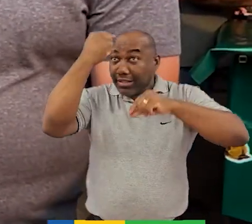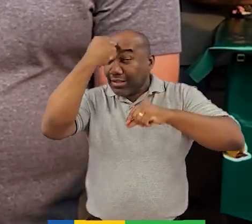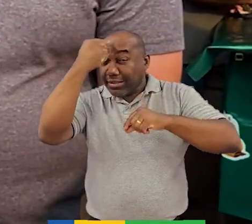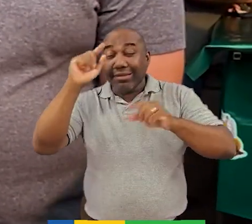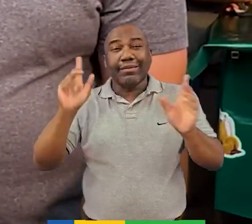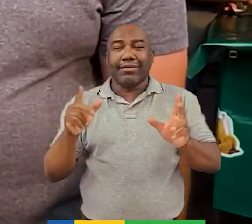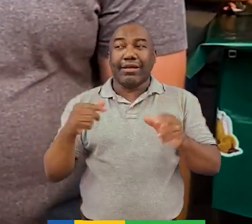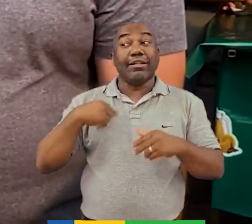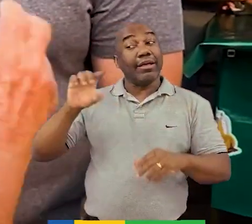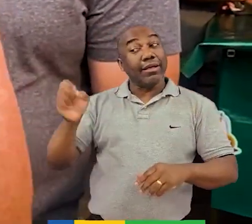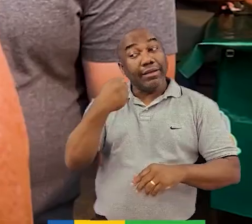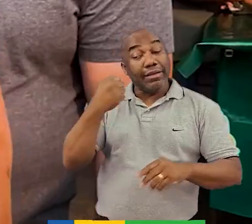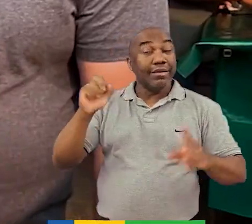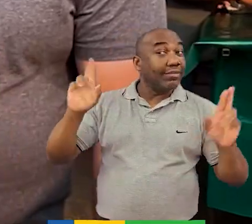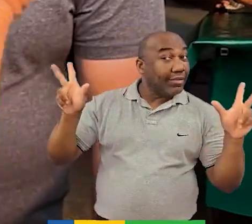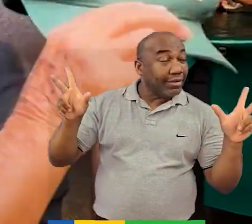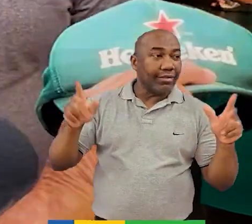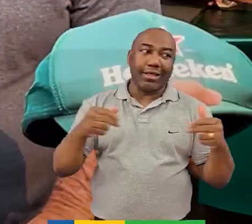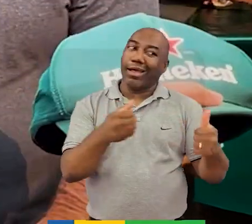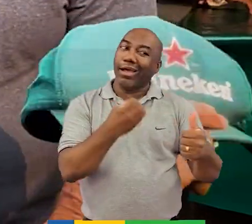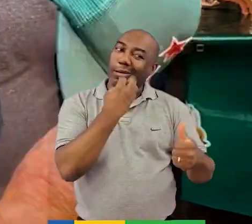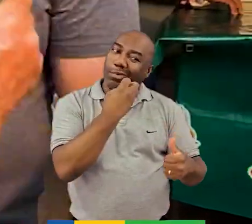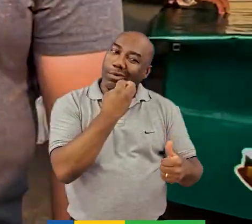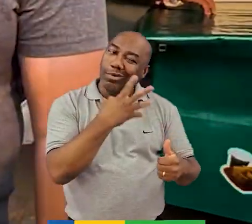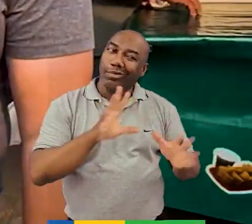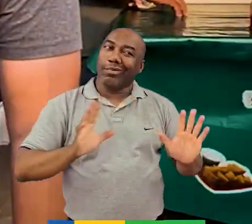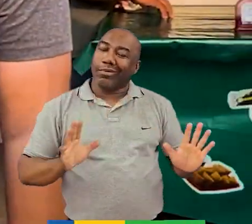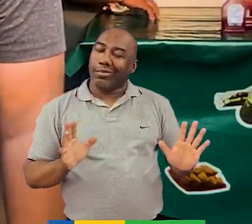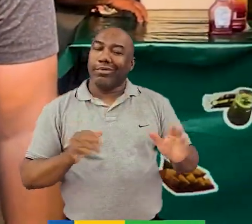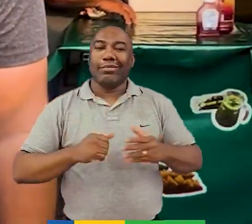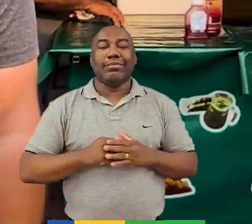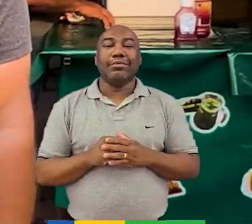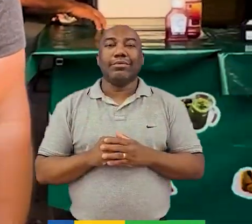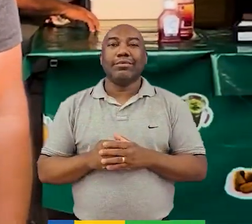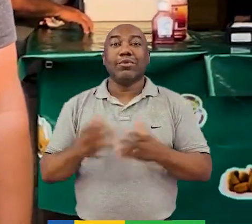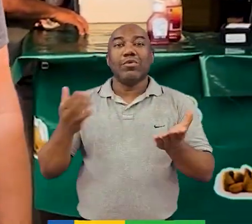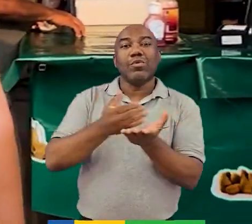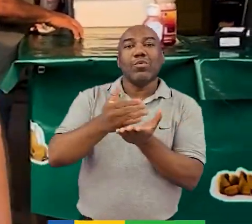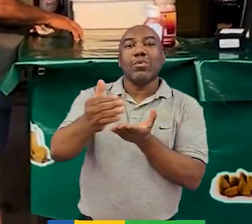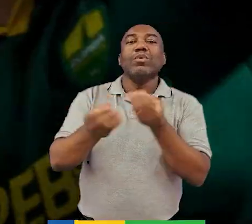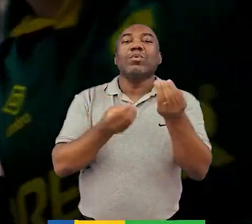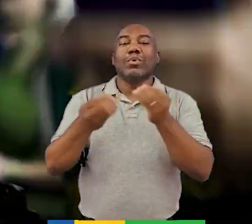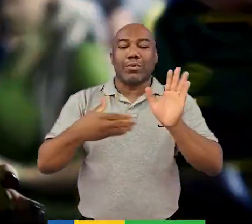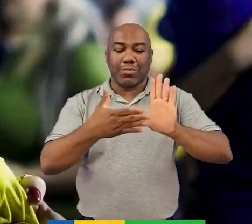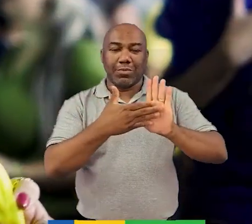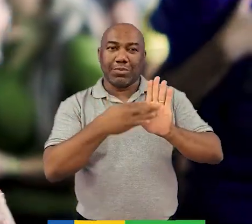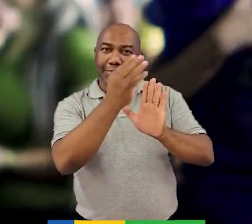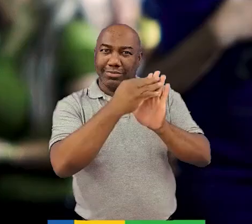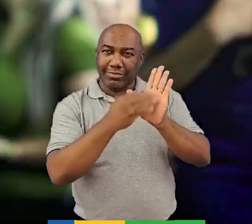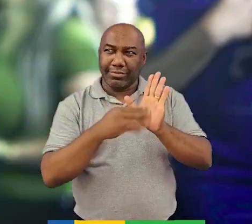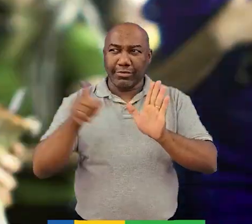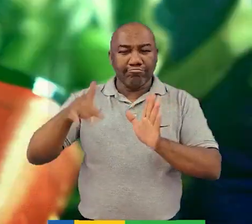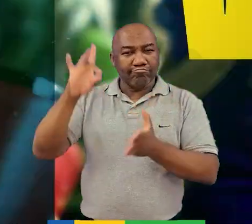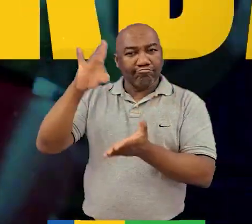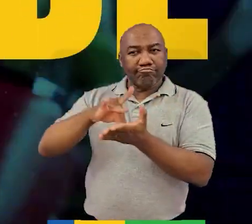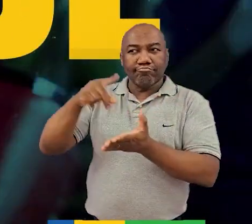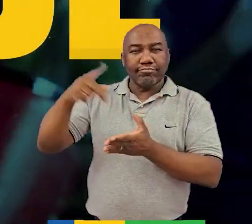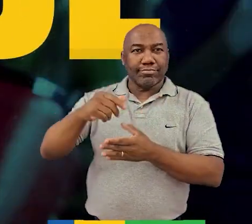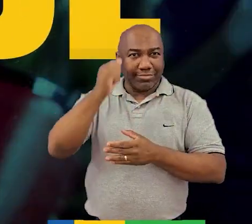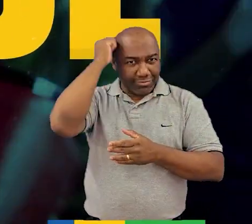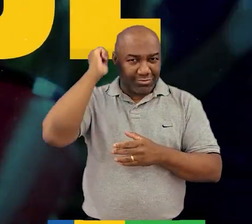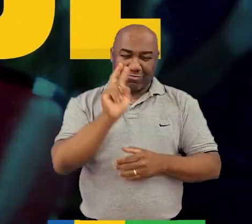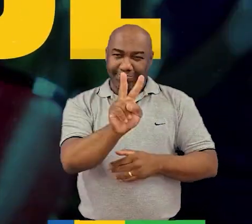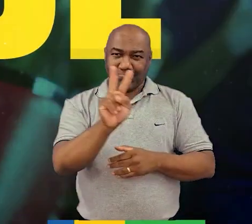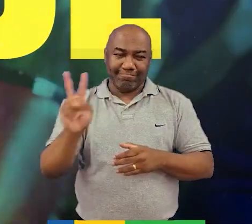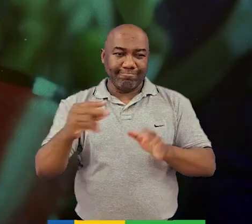Não. Tô vendo você com a estrelinha aí. Mas você é da AIG. Ah, tá bom. Beleza? Começa agora o programa de quem